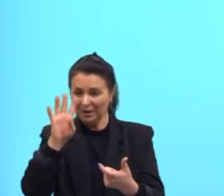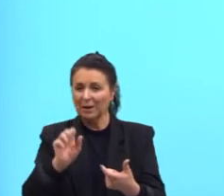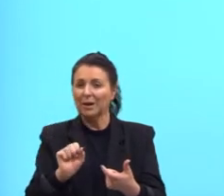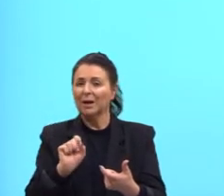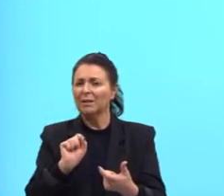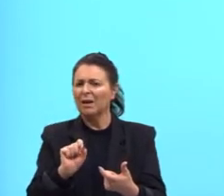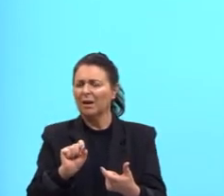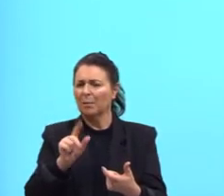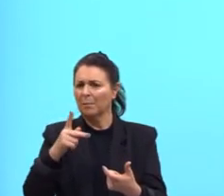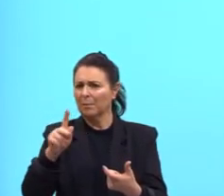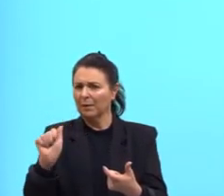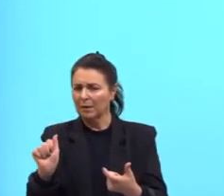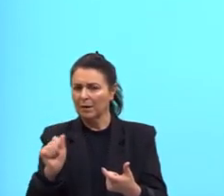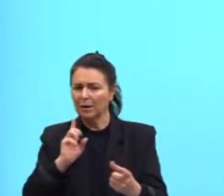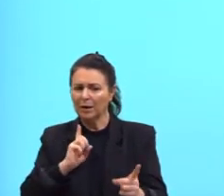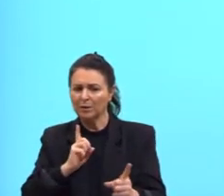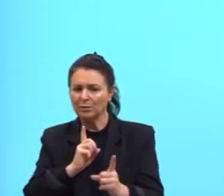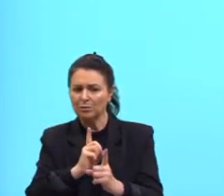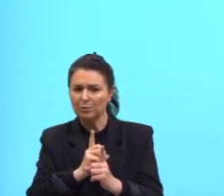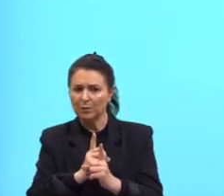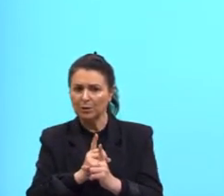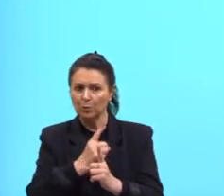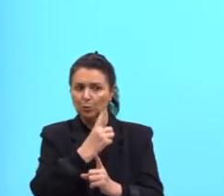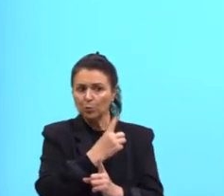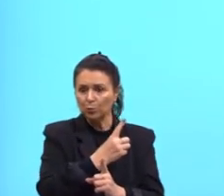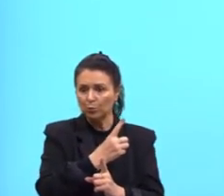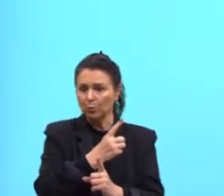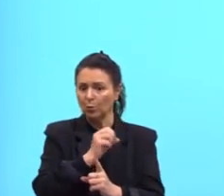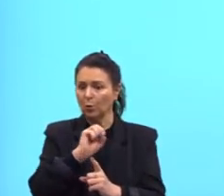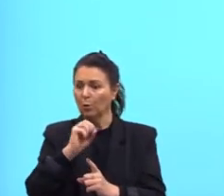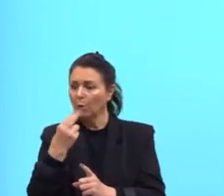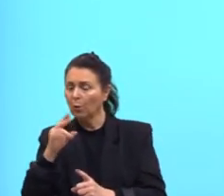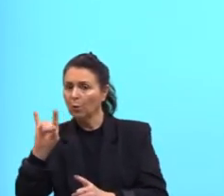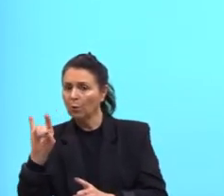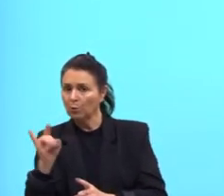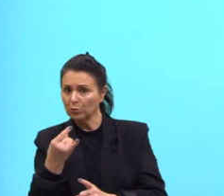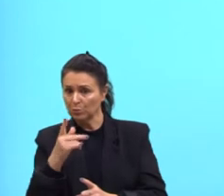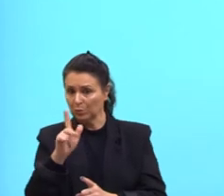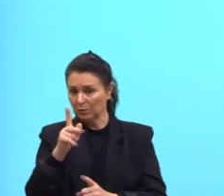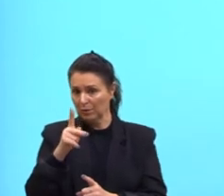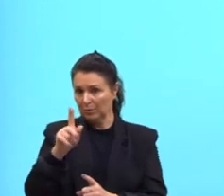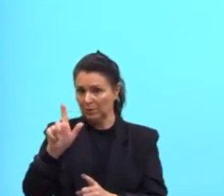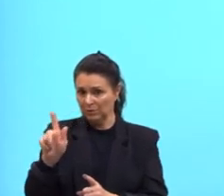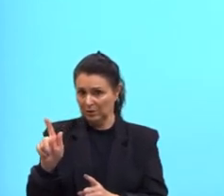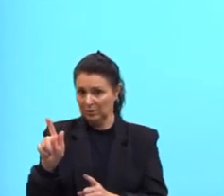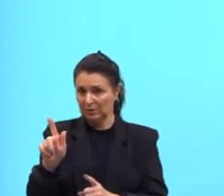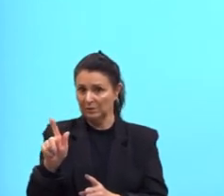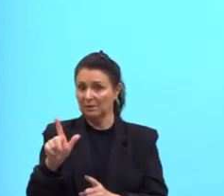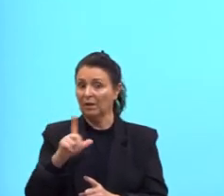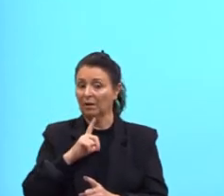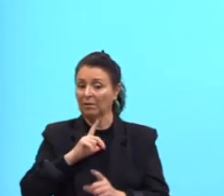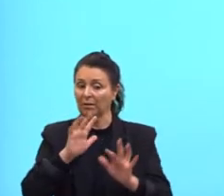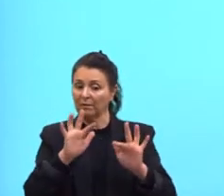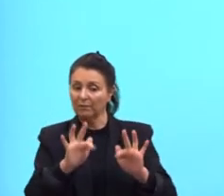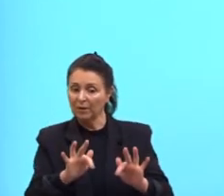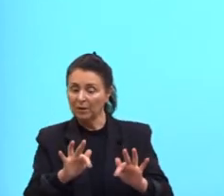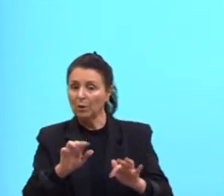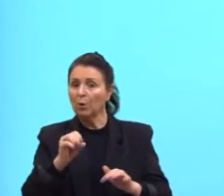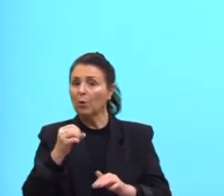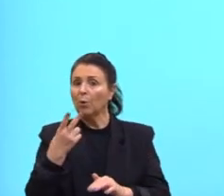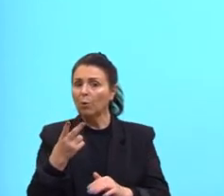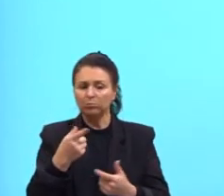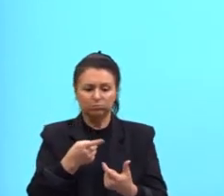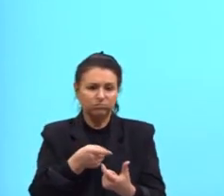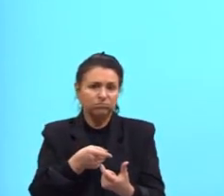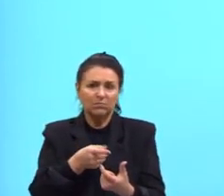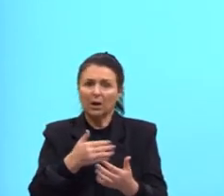quero descobrir um termo ou o último termo da nossa PG se ela for Fi Nita eu quero descobrir um